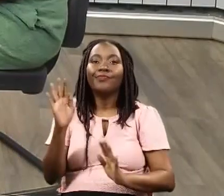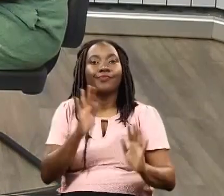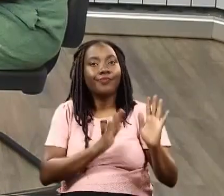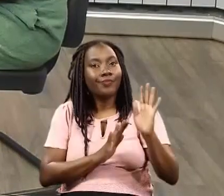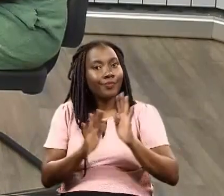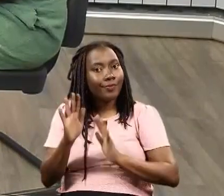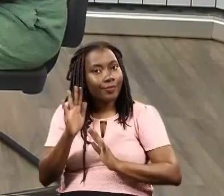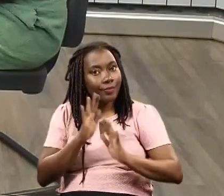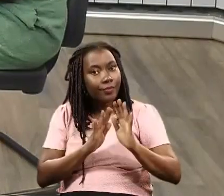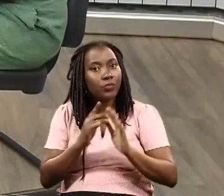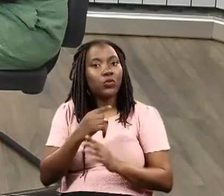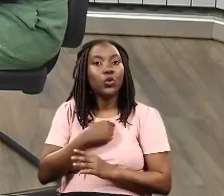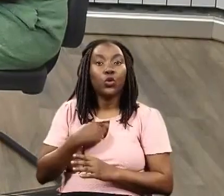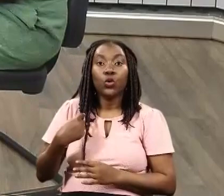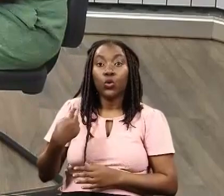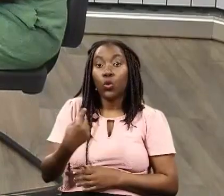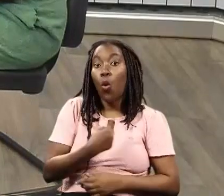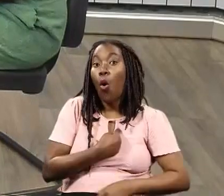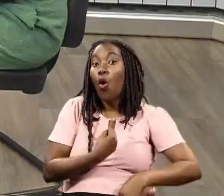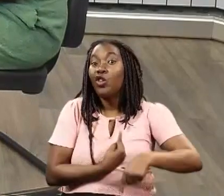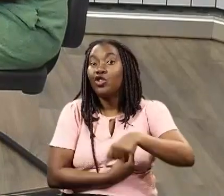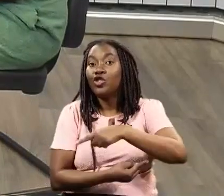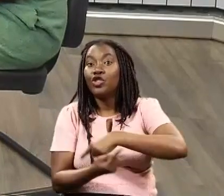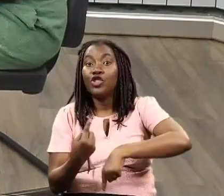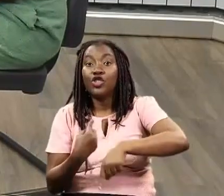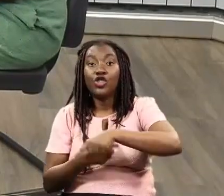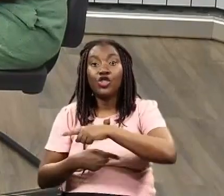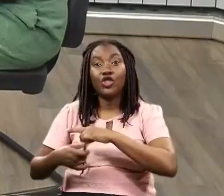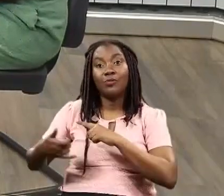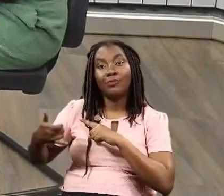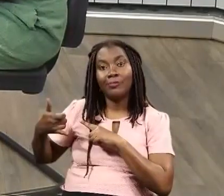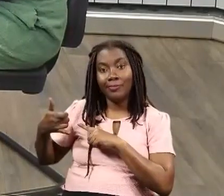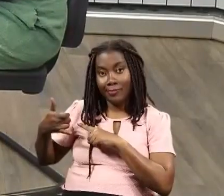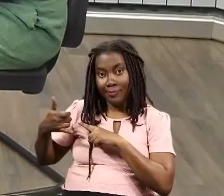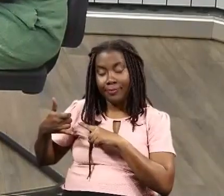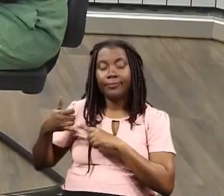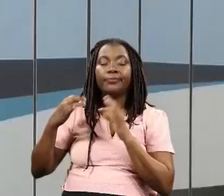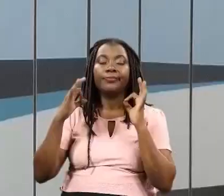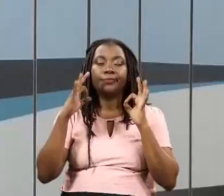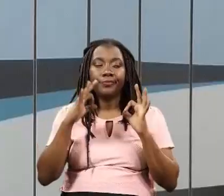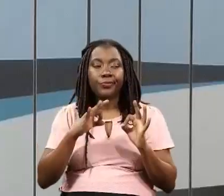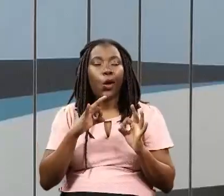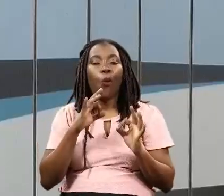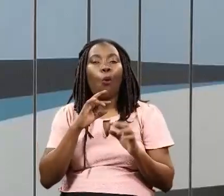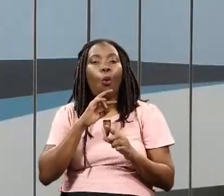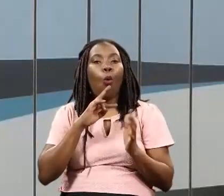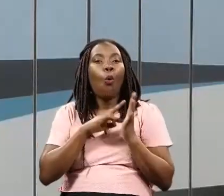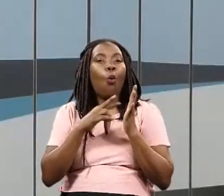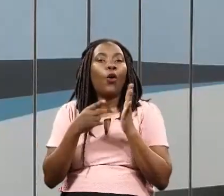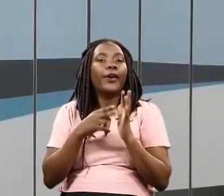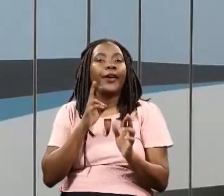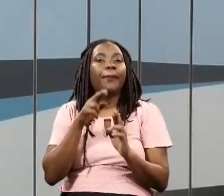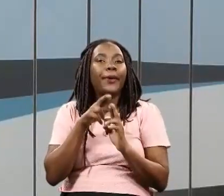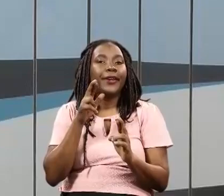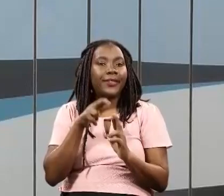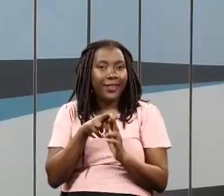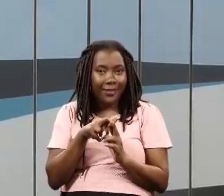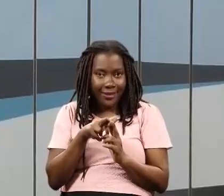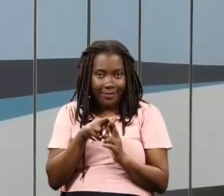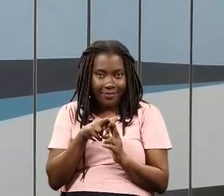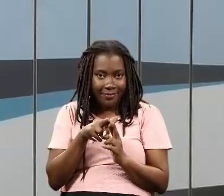como nós nos relacionamos aí com esse aparelho, né? Com certeza. O que isso representa, né, Rúbia? O que isso